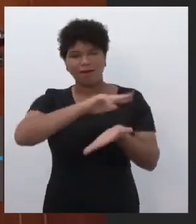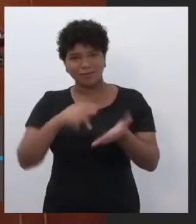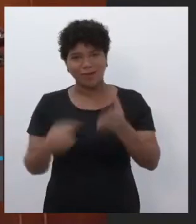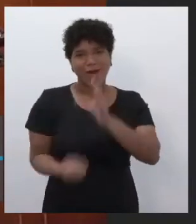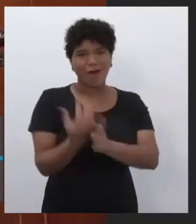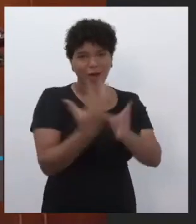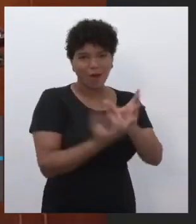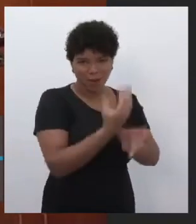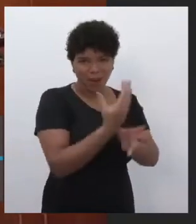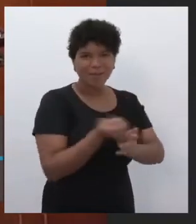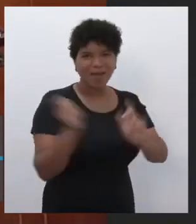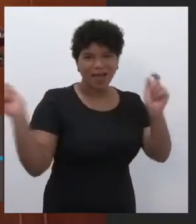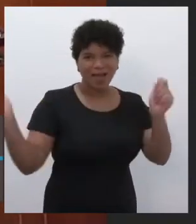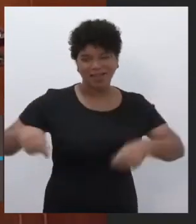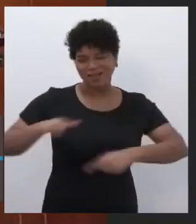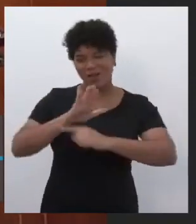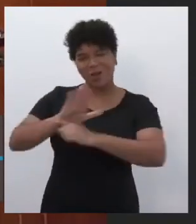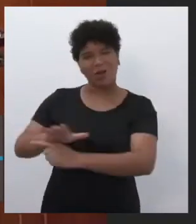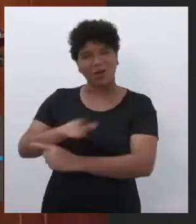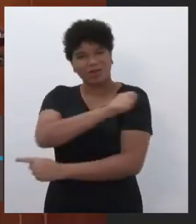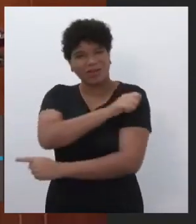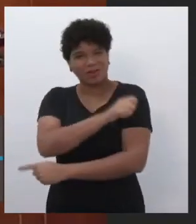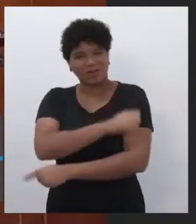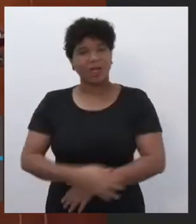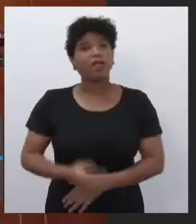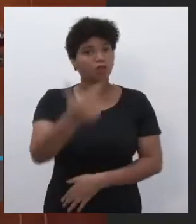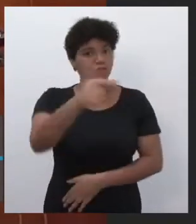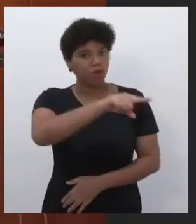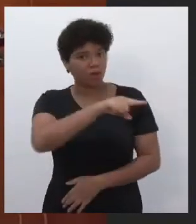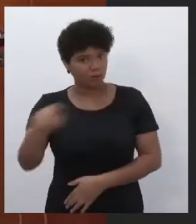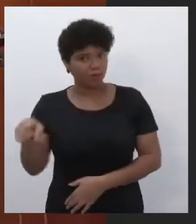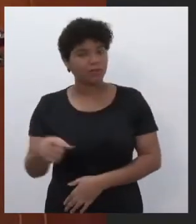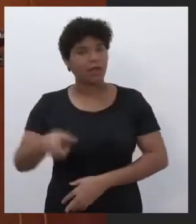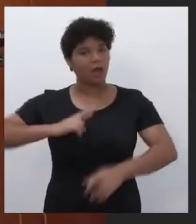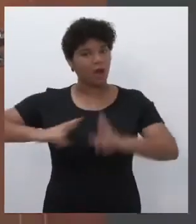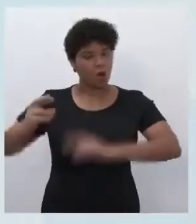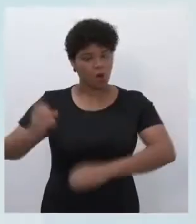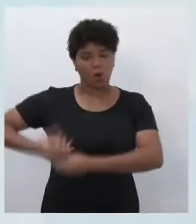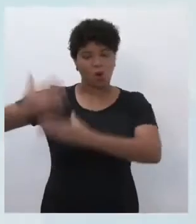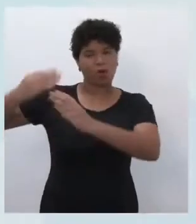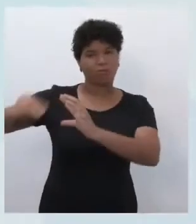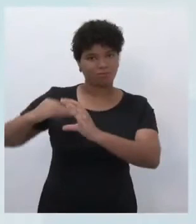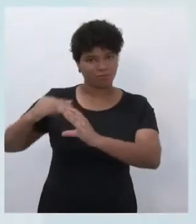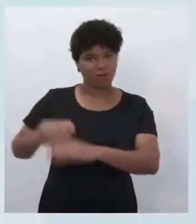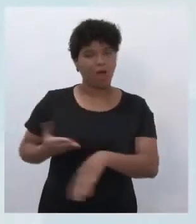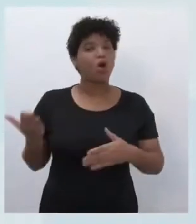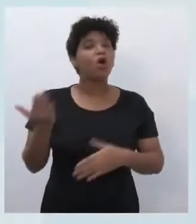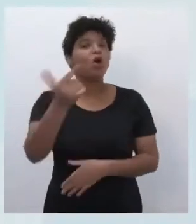vai pedir mais uma contribuição para vocês. Coloca o próximo slide na tela, por favor.